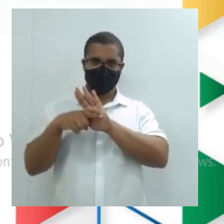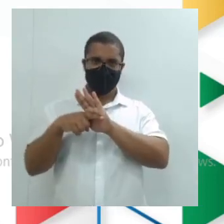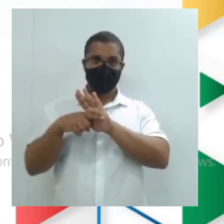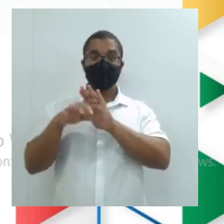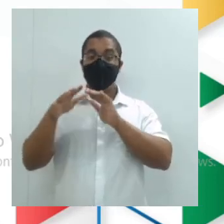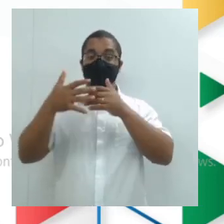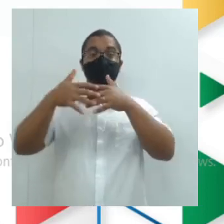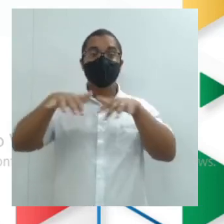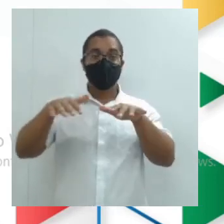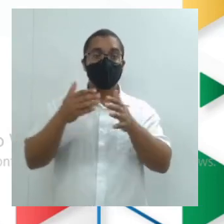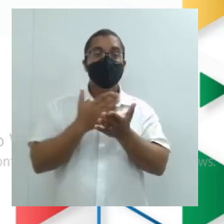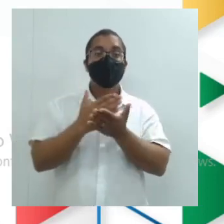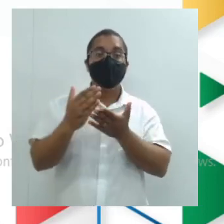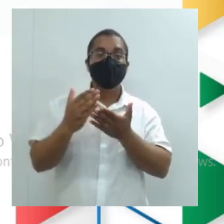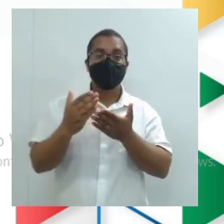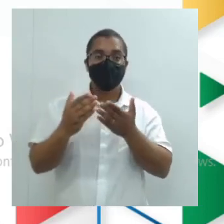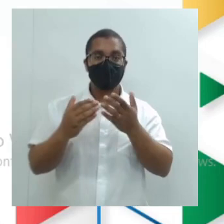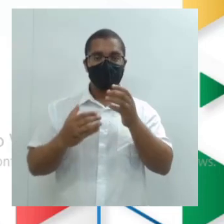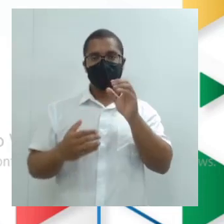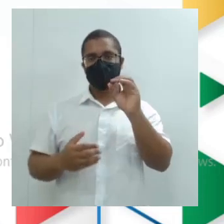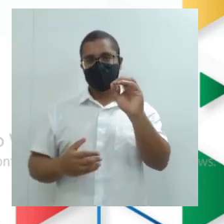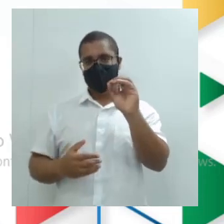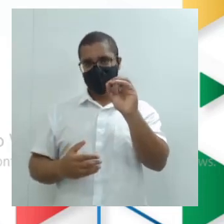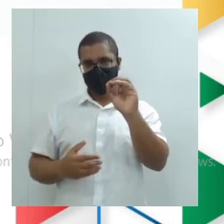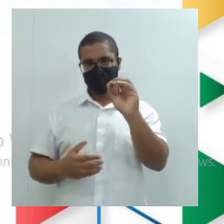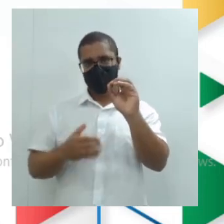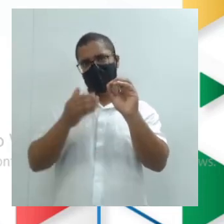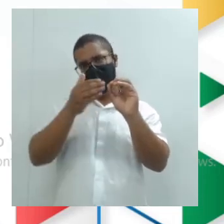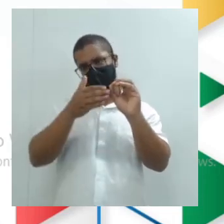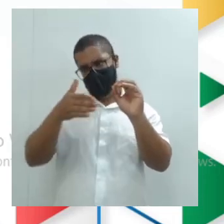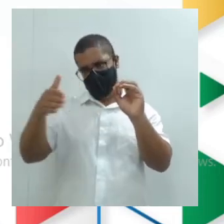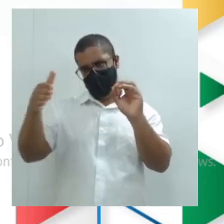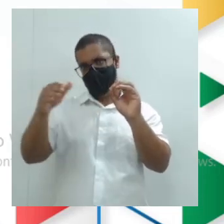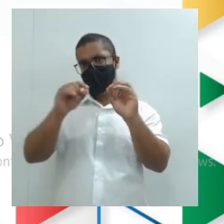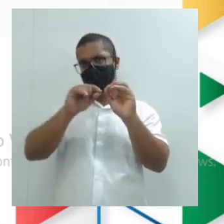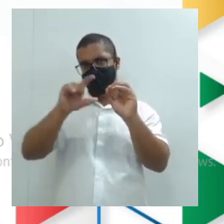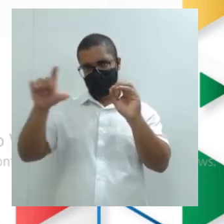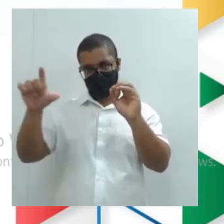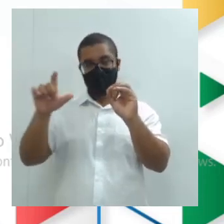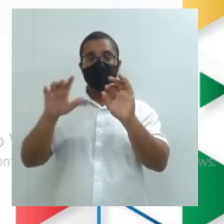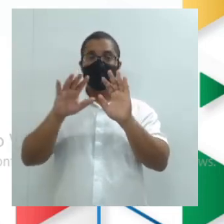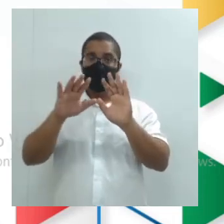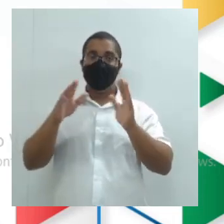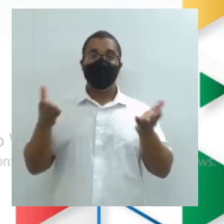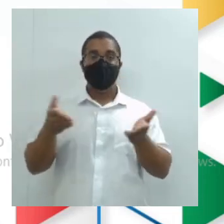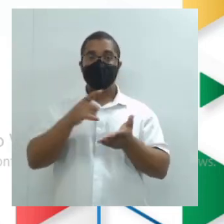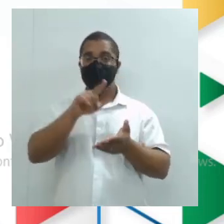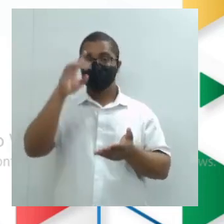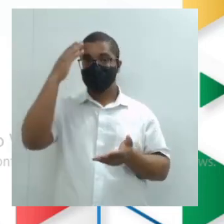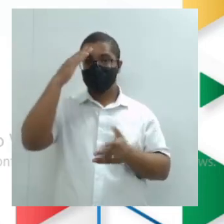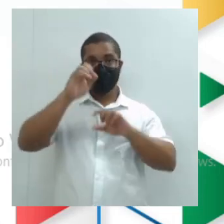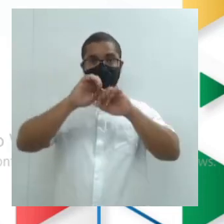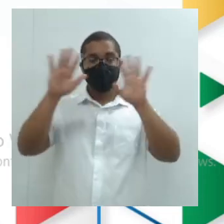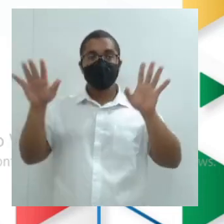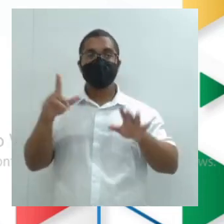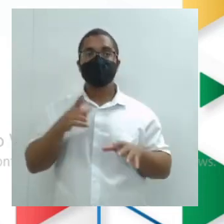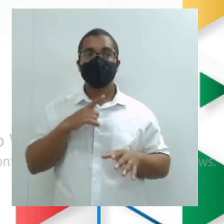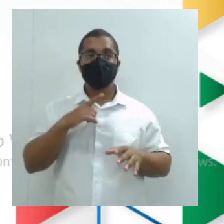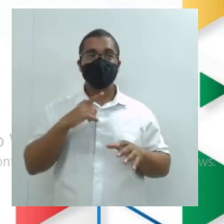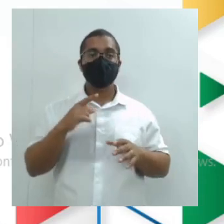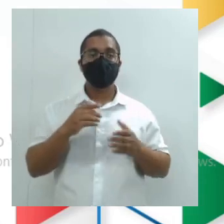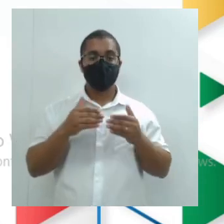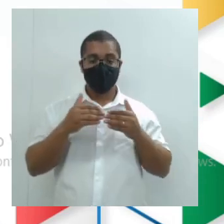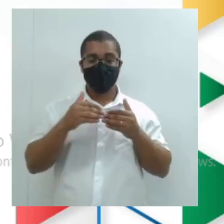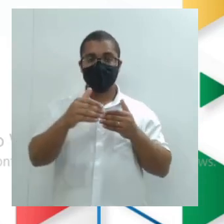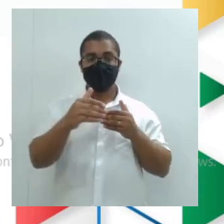naturais, começa no zero, ok? E agora, para que você entenda melhor, agora nós vamos ter, a